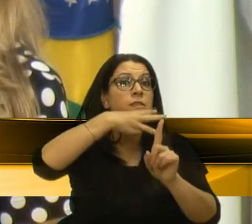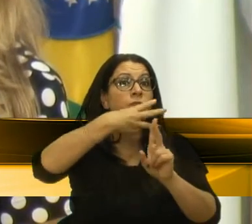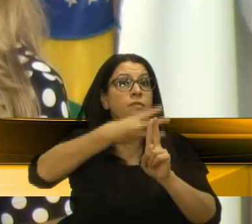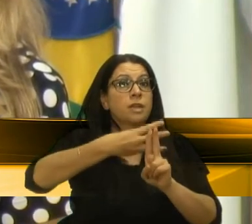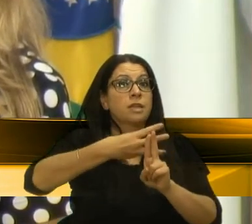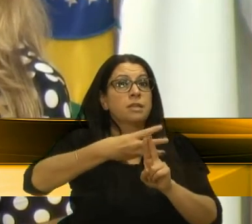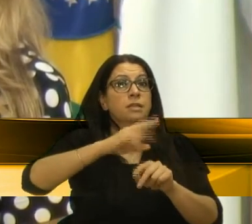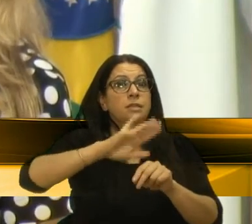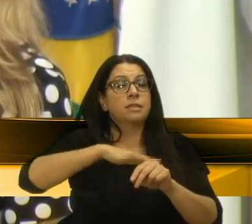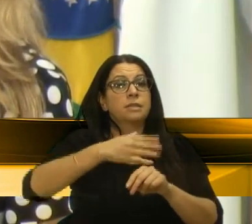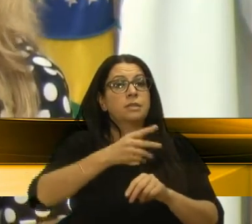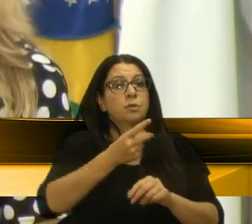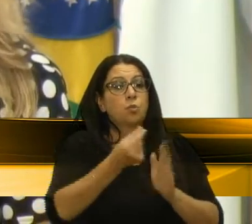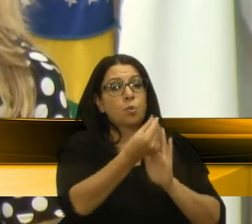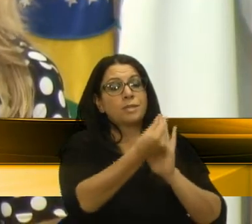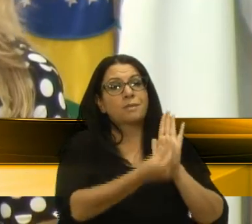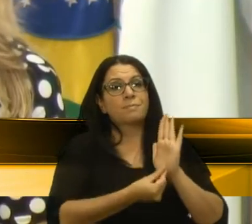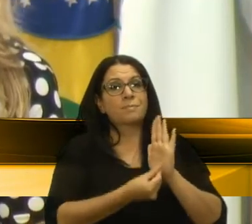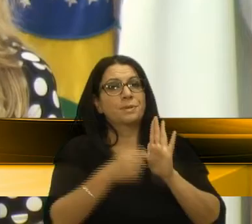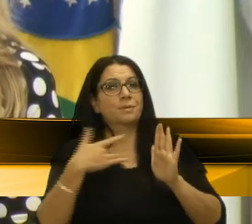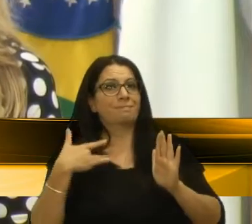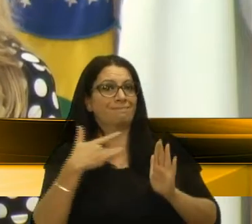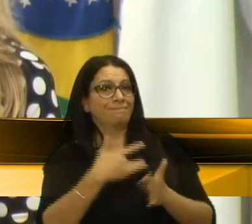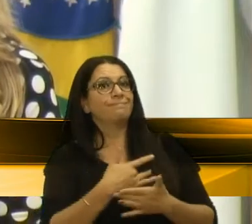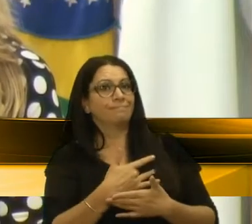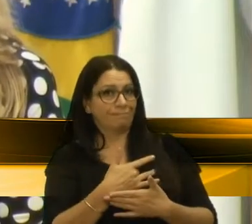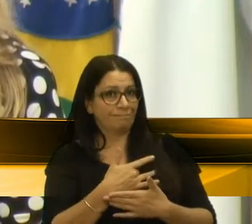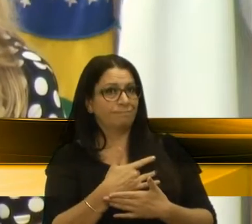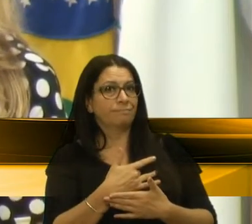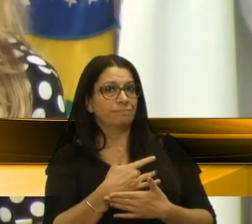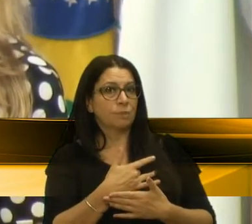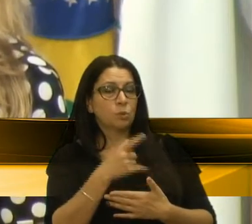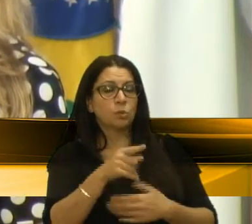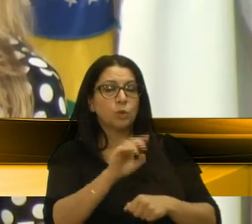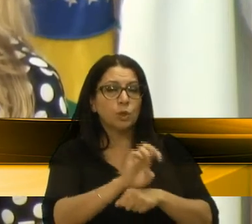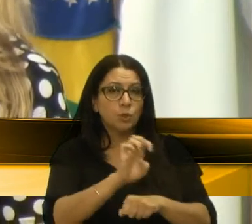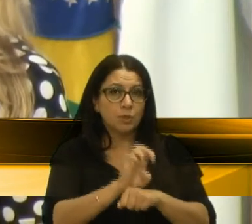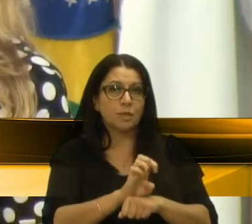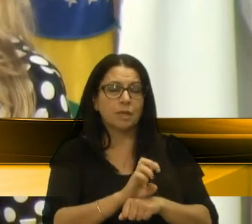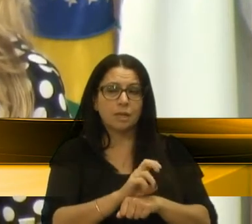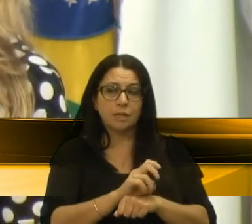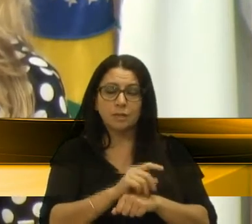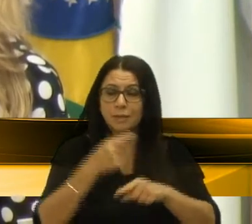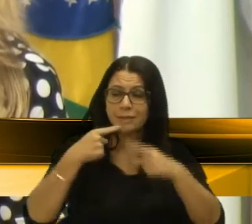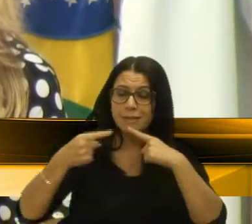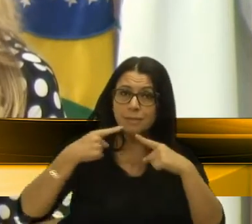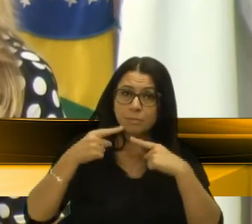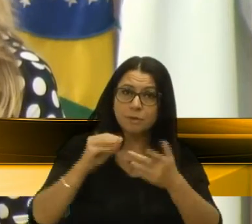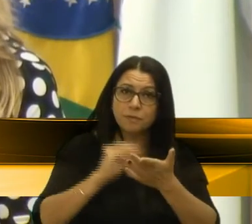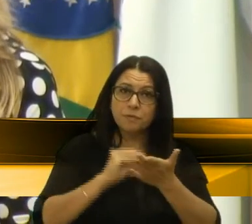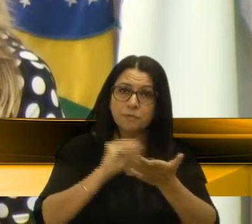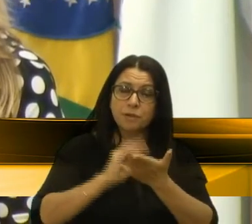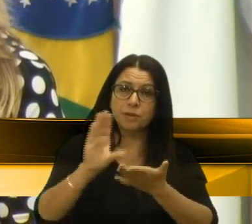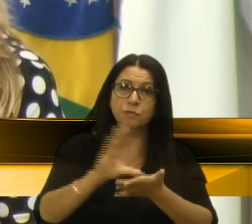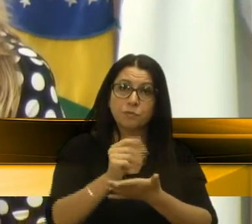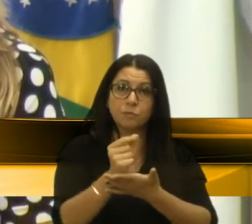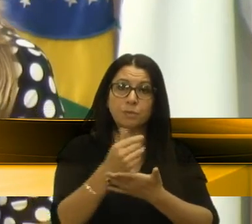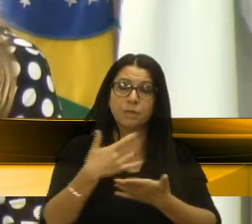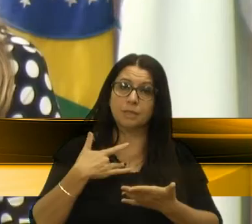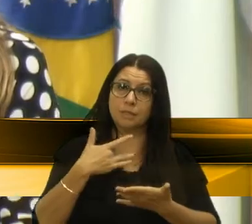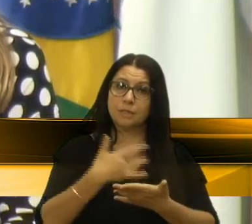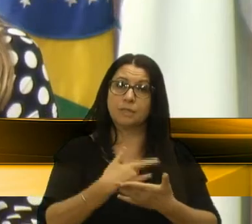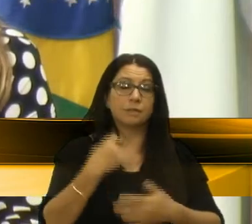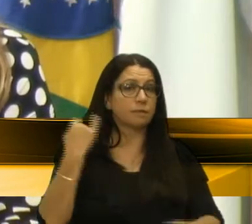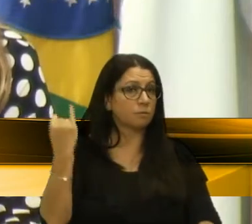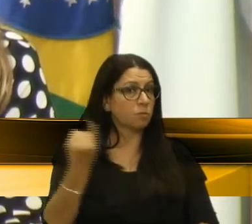saúde. Então, quando a gente aqui, e no Estado como um todo, reclama da falta de verbas da saúde, é